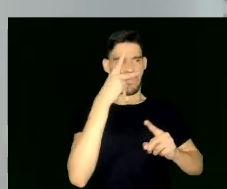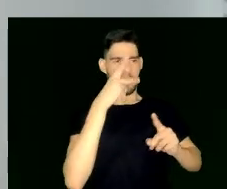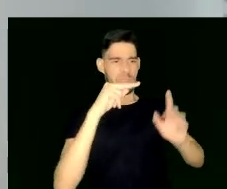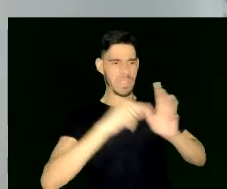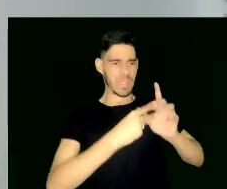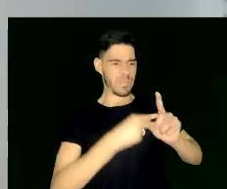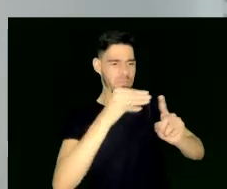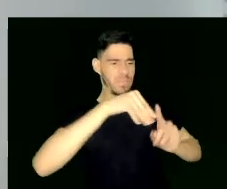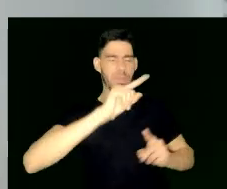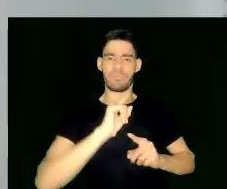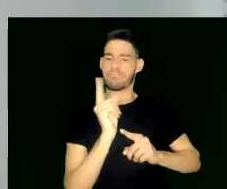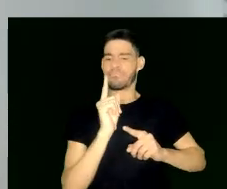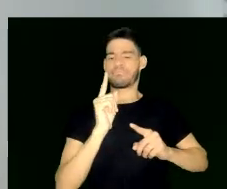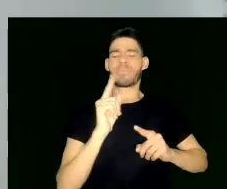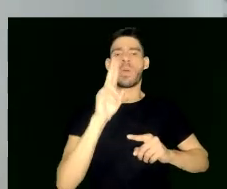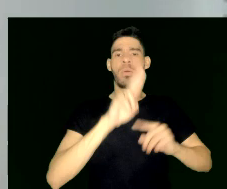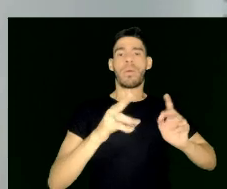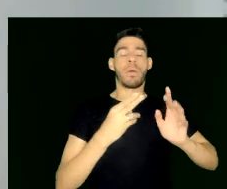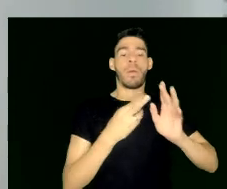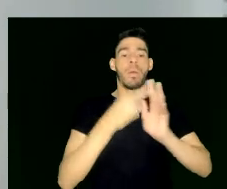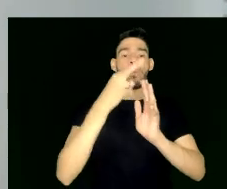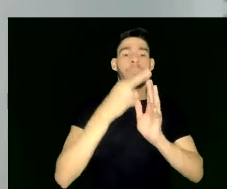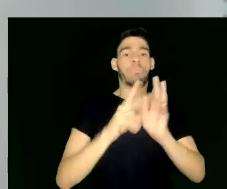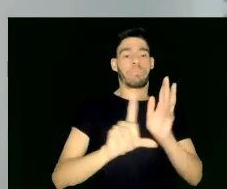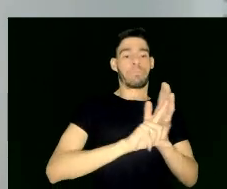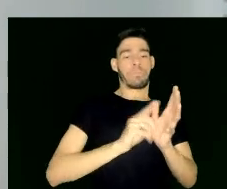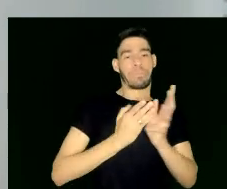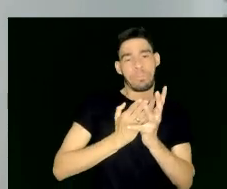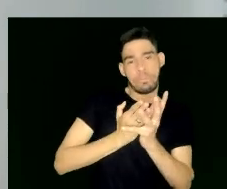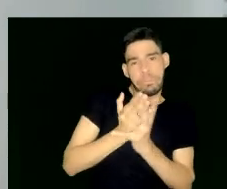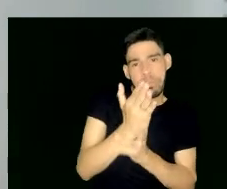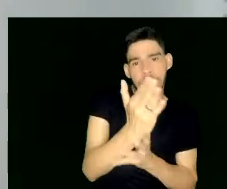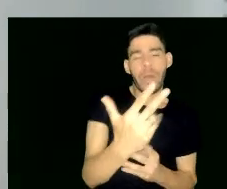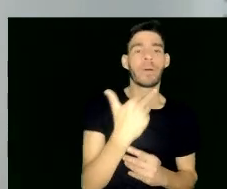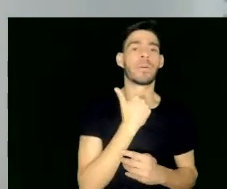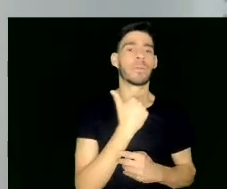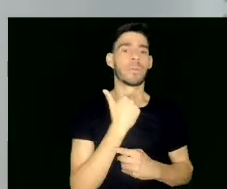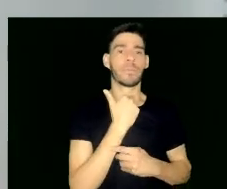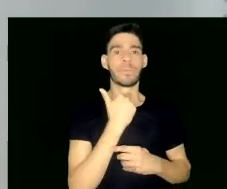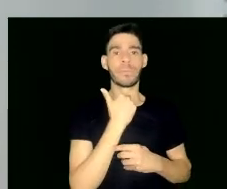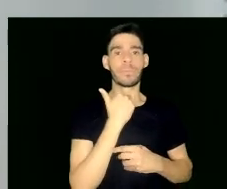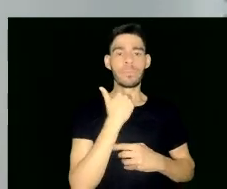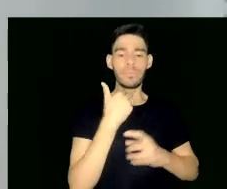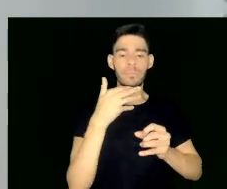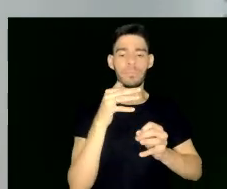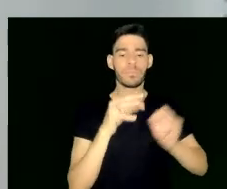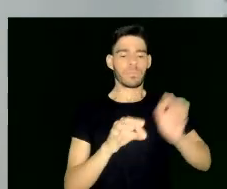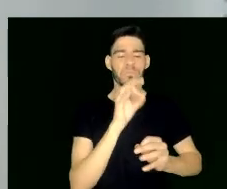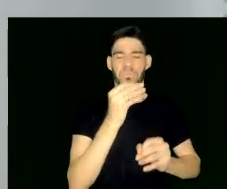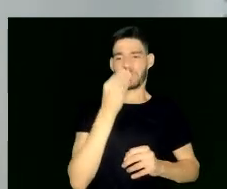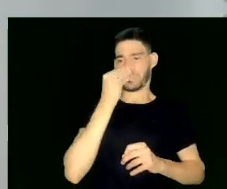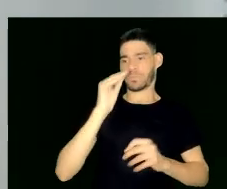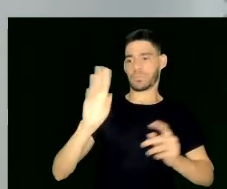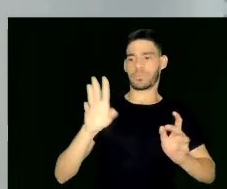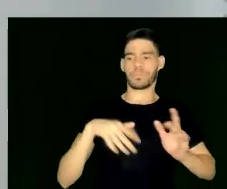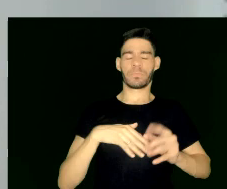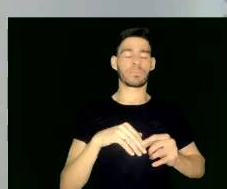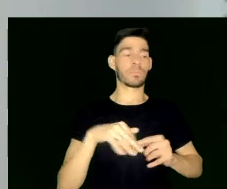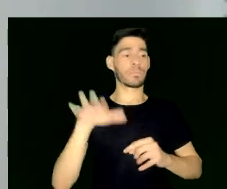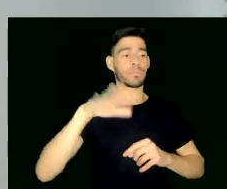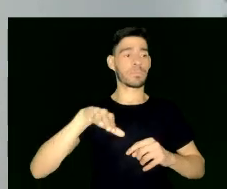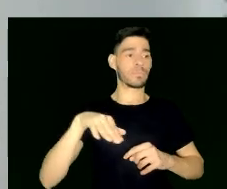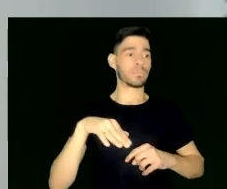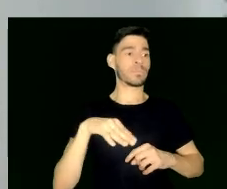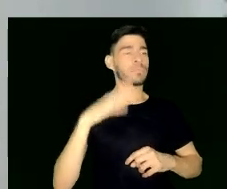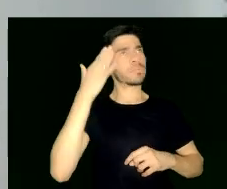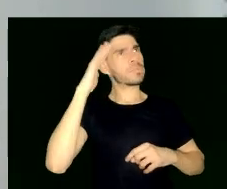de passivismo. E a aplicação rigorosa da lei não pode levar a justiceiros ou ao